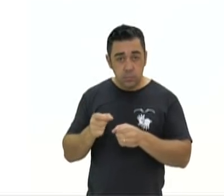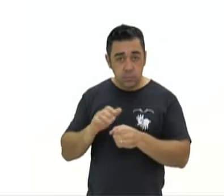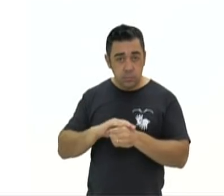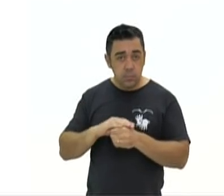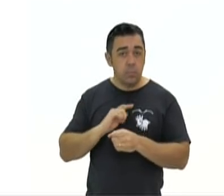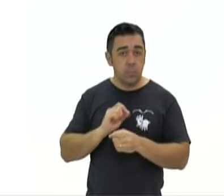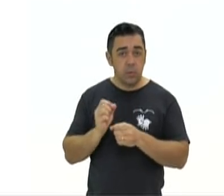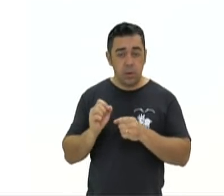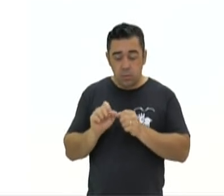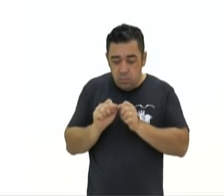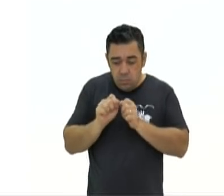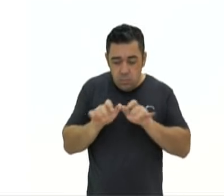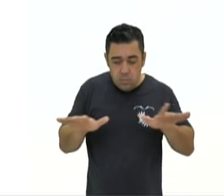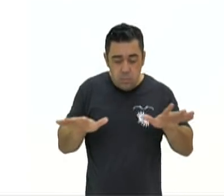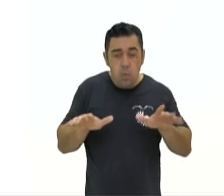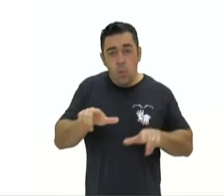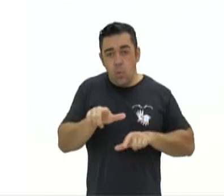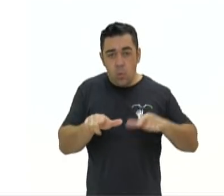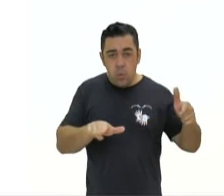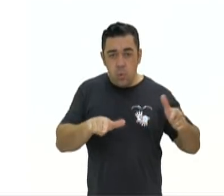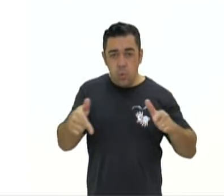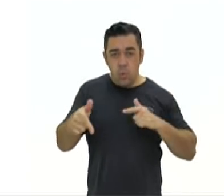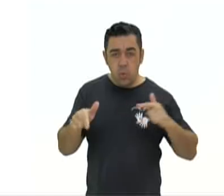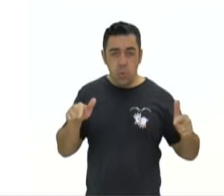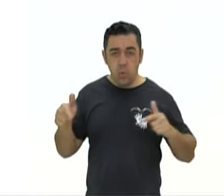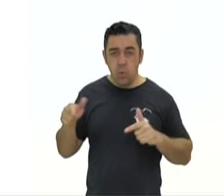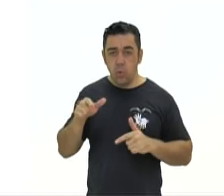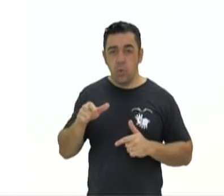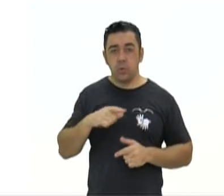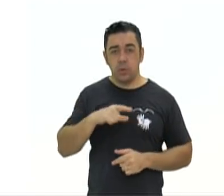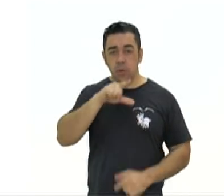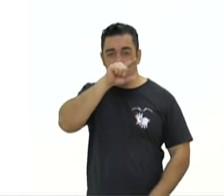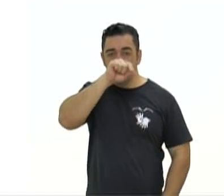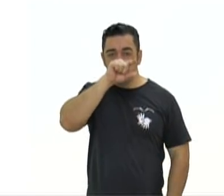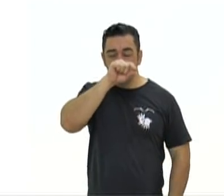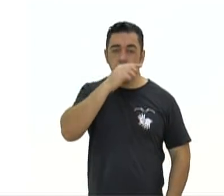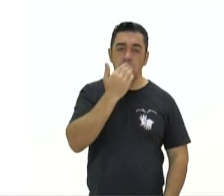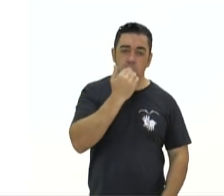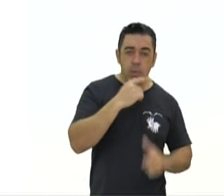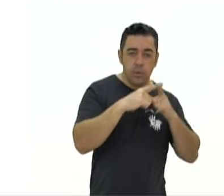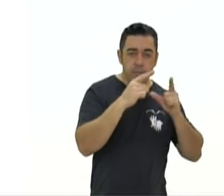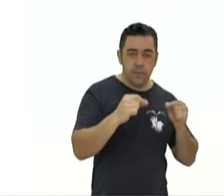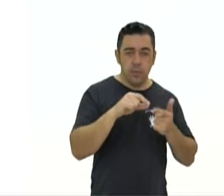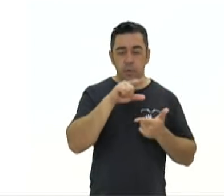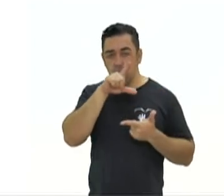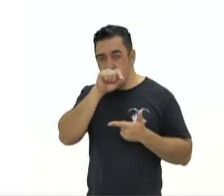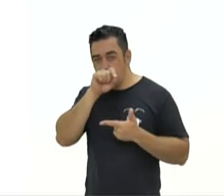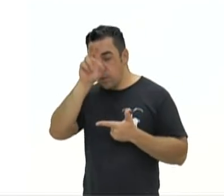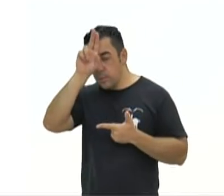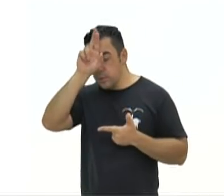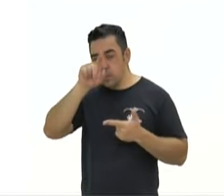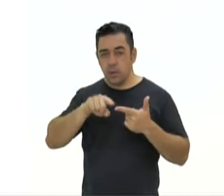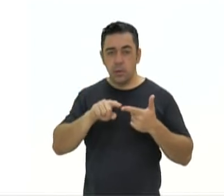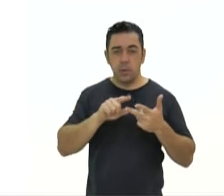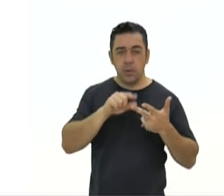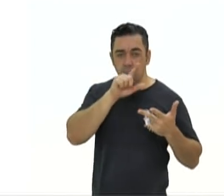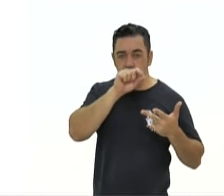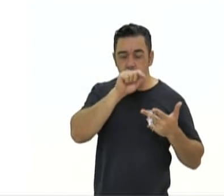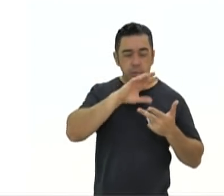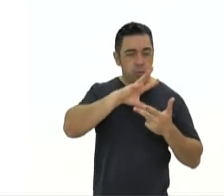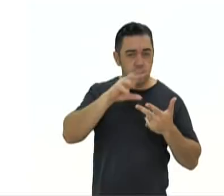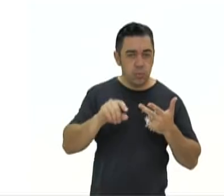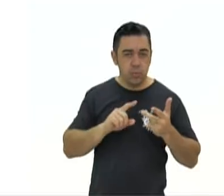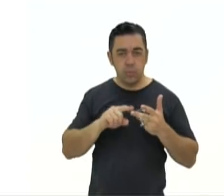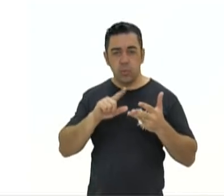vários outros pássaros com alimentação e com bicos diferentes. Aqui, ó, pássaro que come folhas, insetos, um mais generalista, larvas,